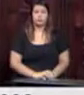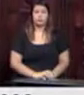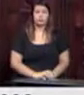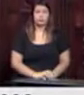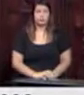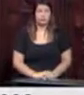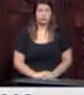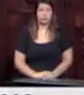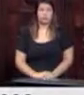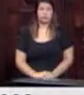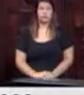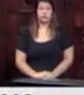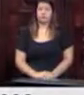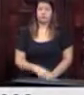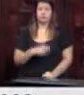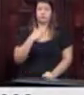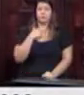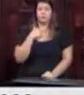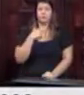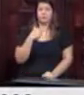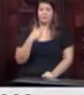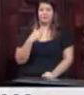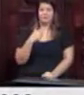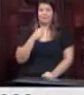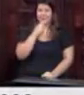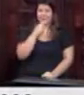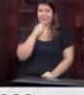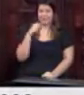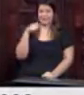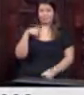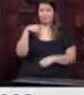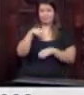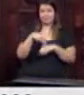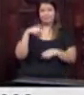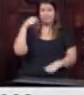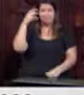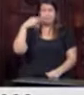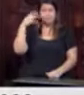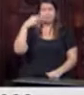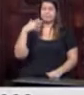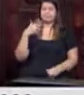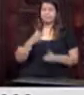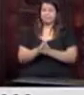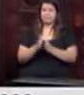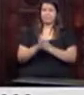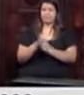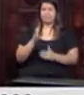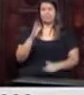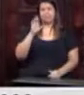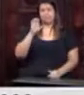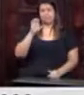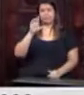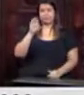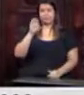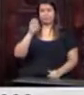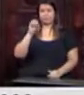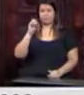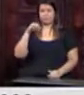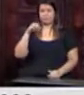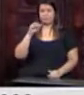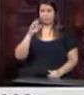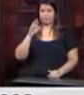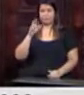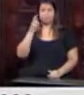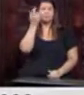Não posso deixar de subir essa tribuna e dar meus parabéns e feliz aniversário ao deputado Eliomar Coelho. Vossa Excelência é um